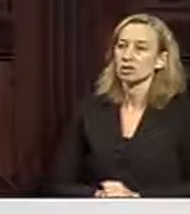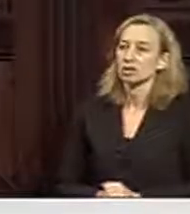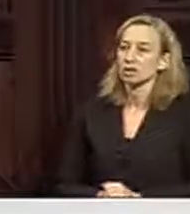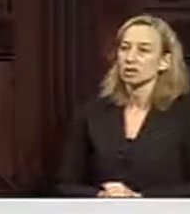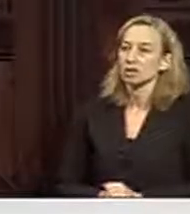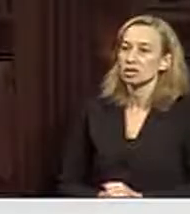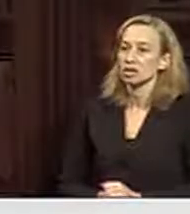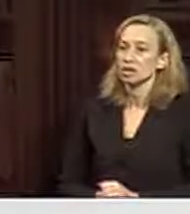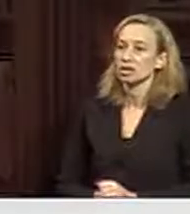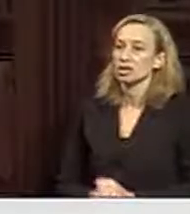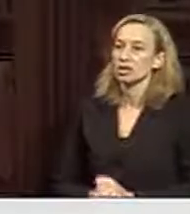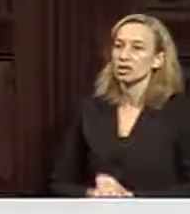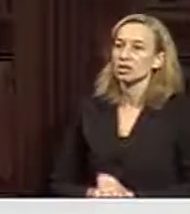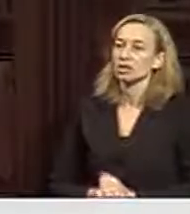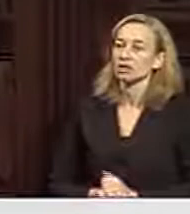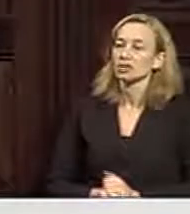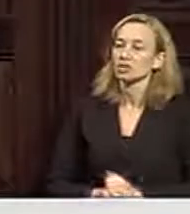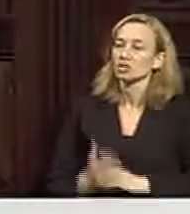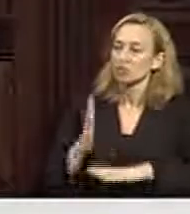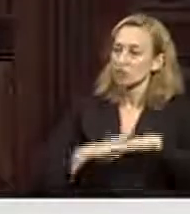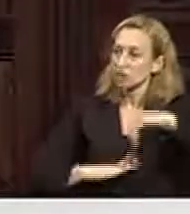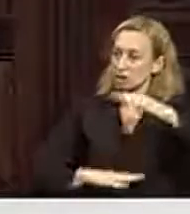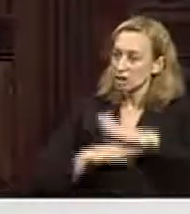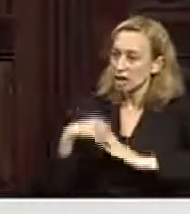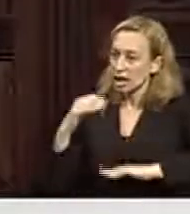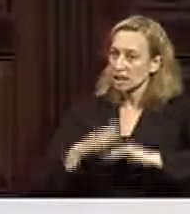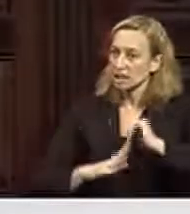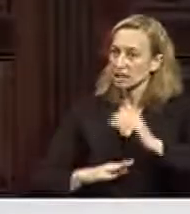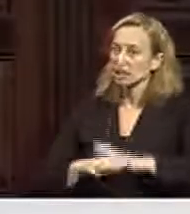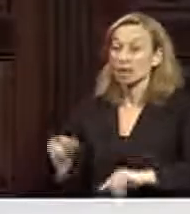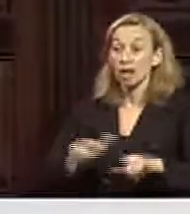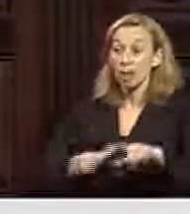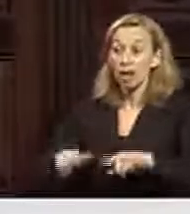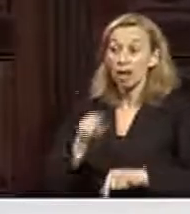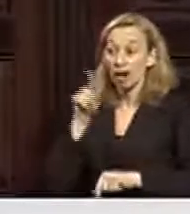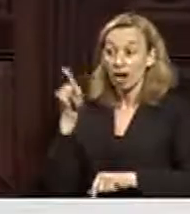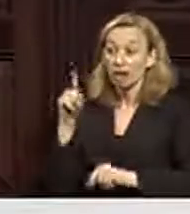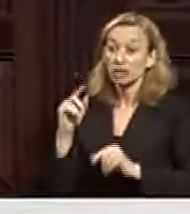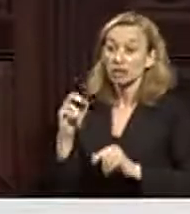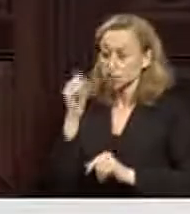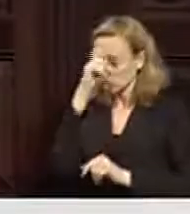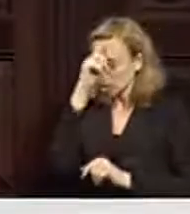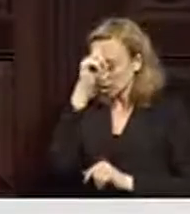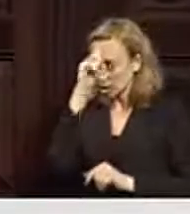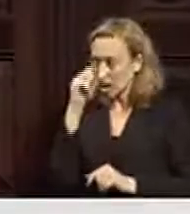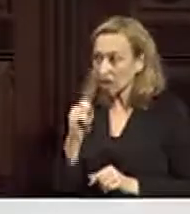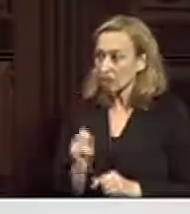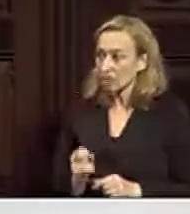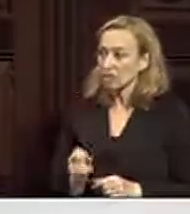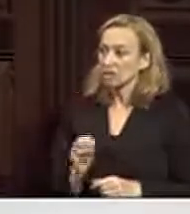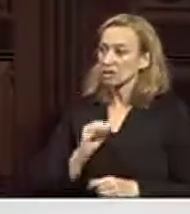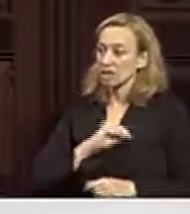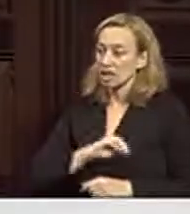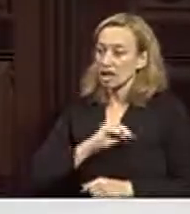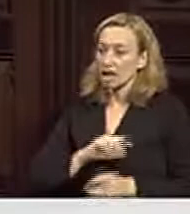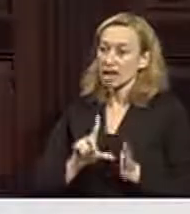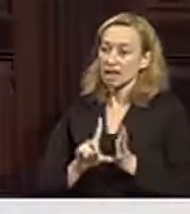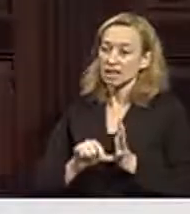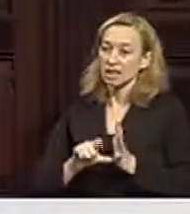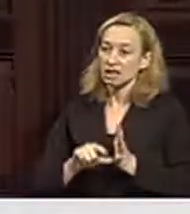estão sem receber ainda o seu 13º salário, estão ainda com alguns pagamentos